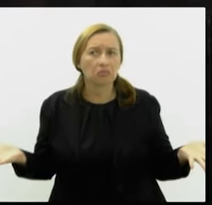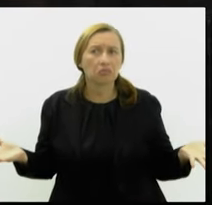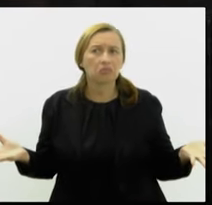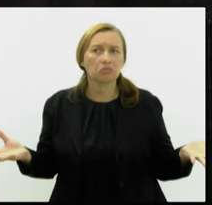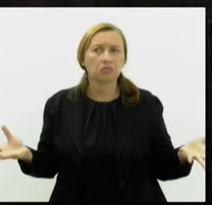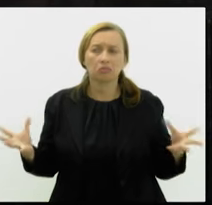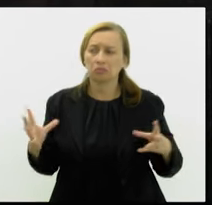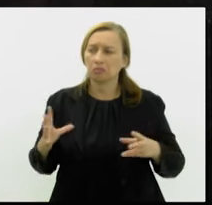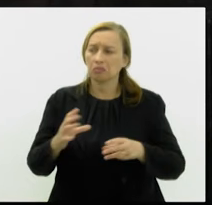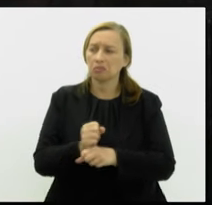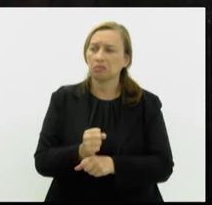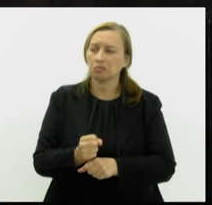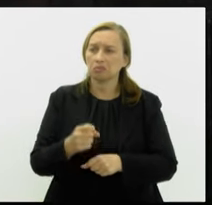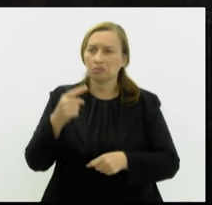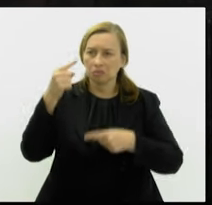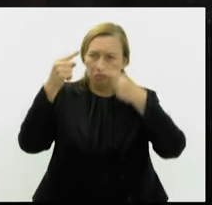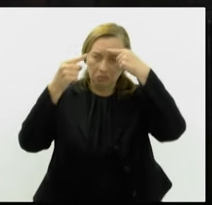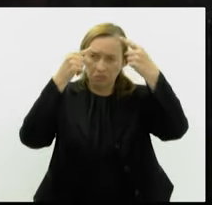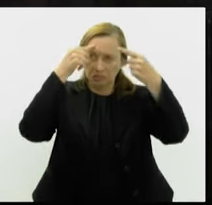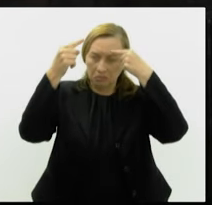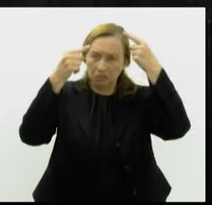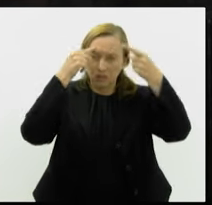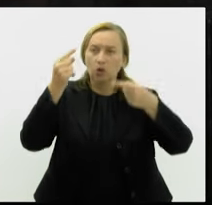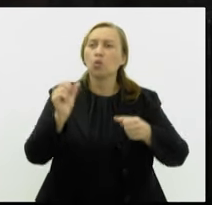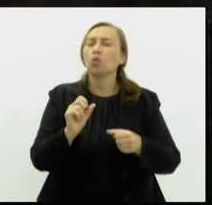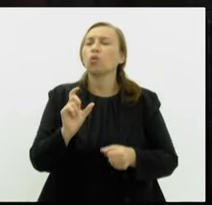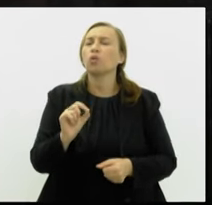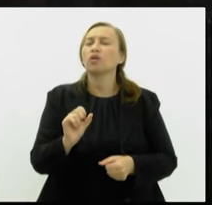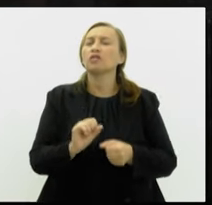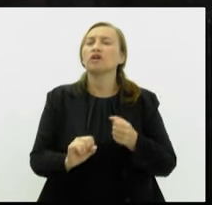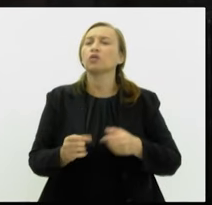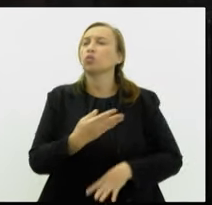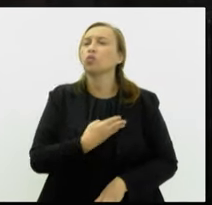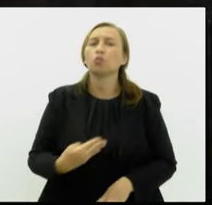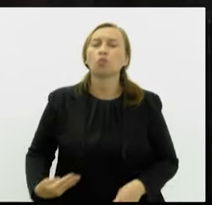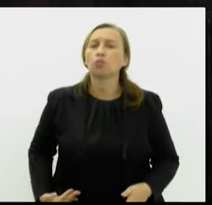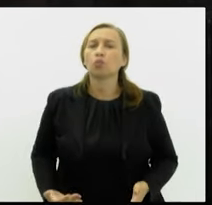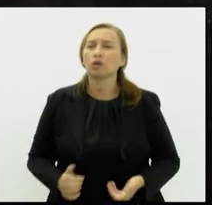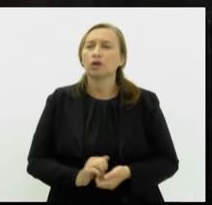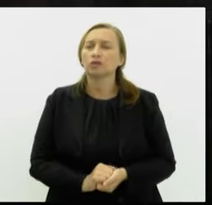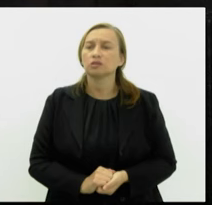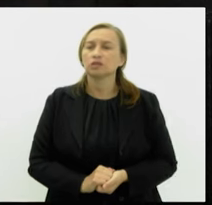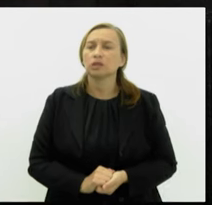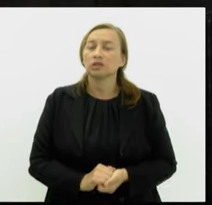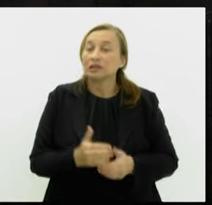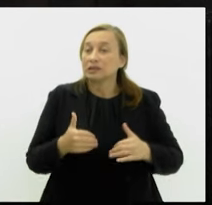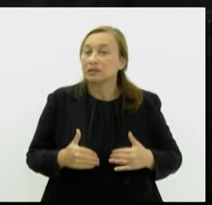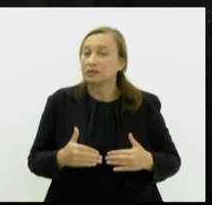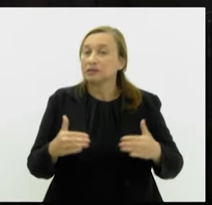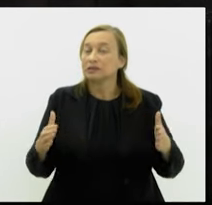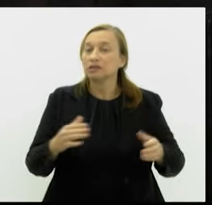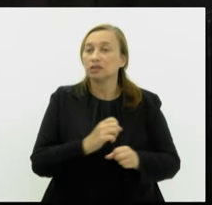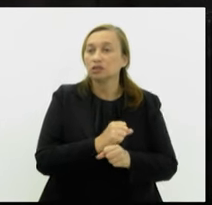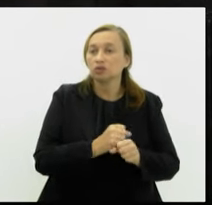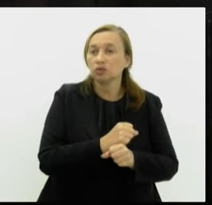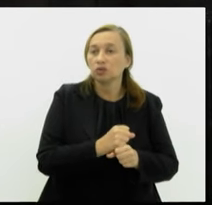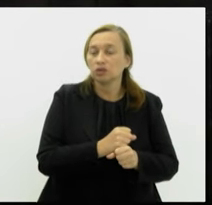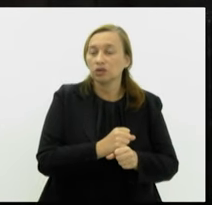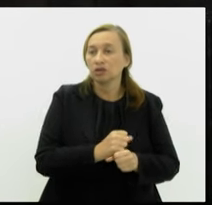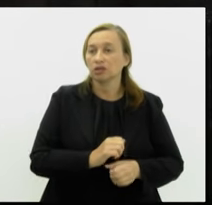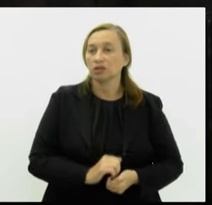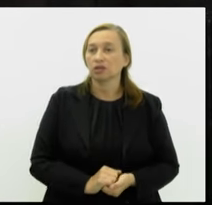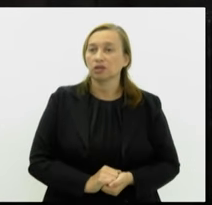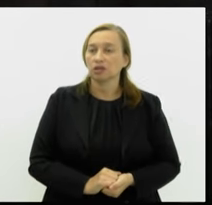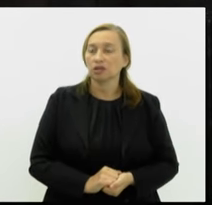contabilidade criativa. O que que faz o governo? Abre um ano, ele